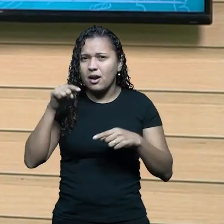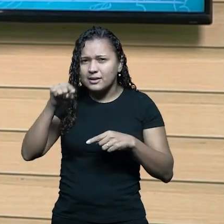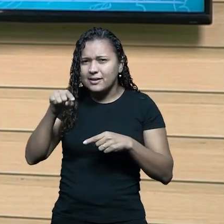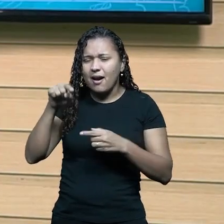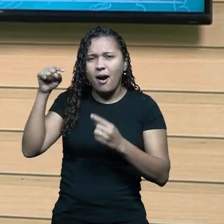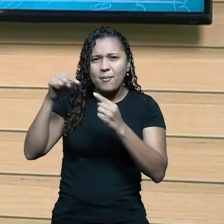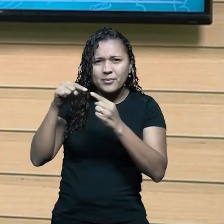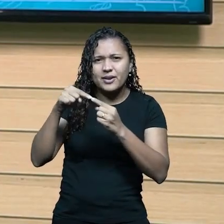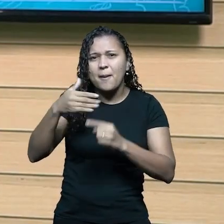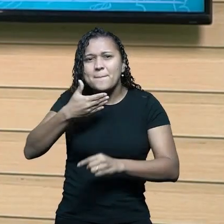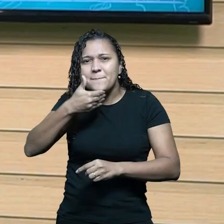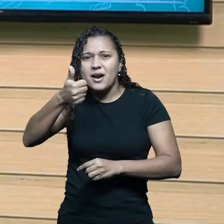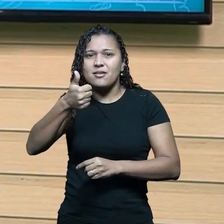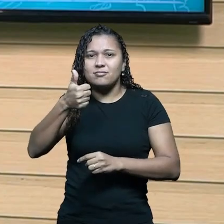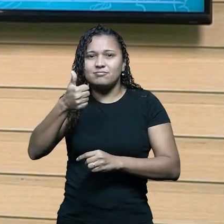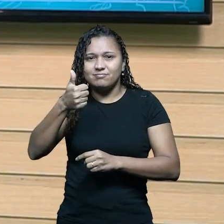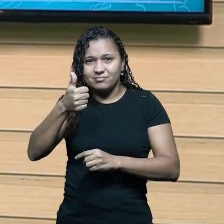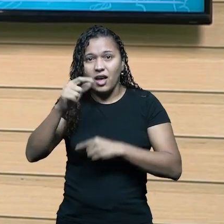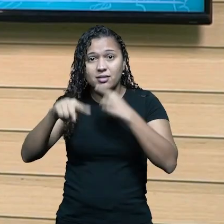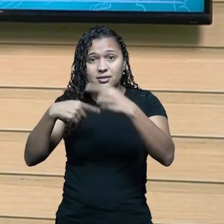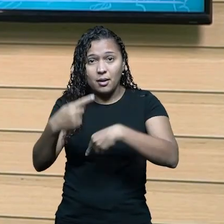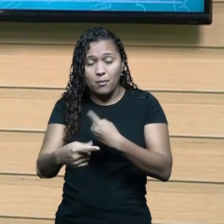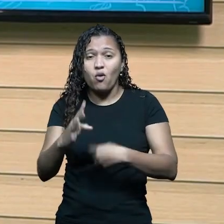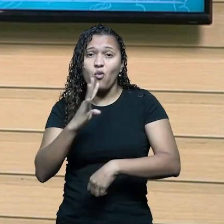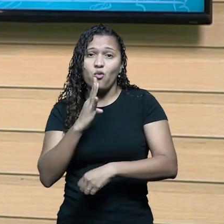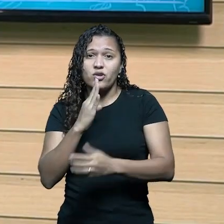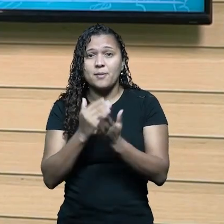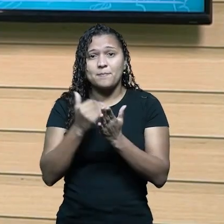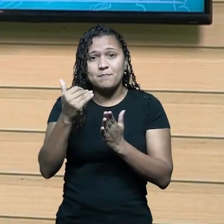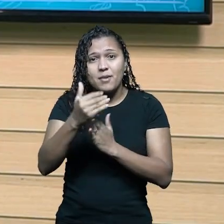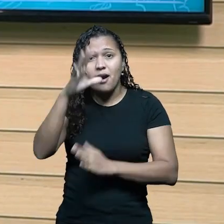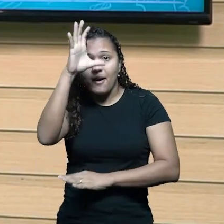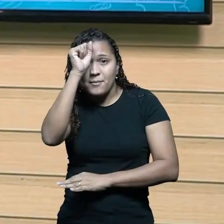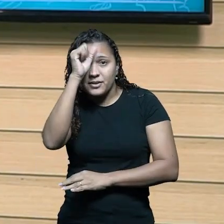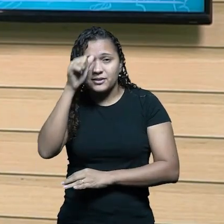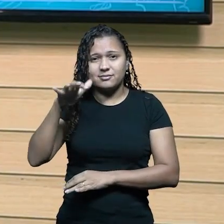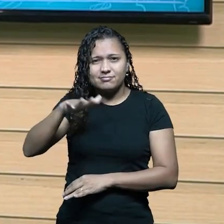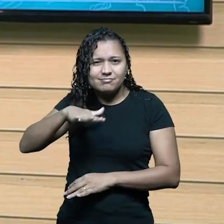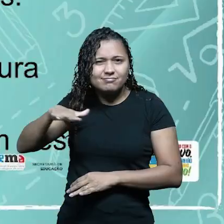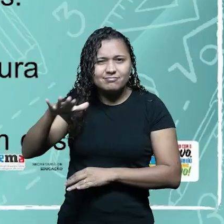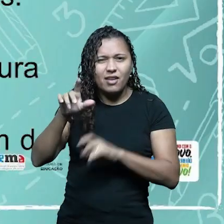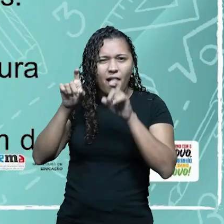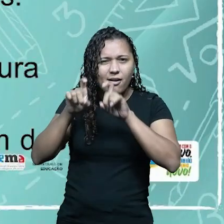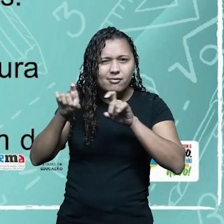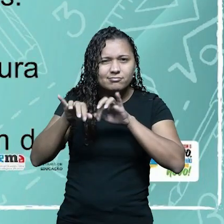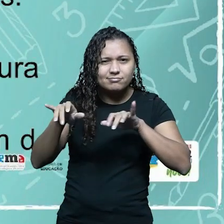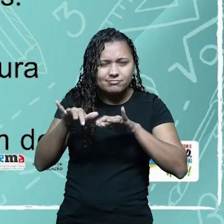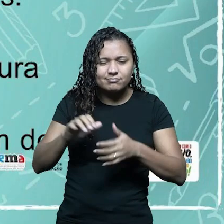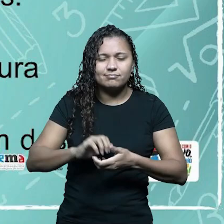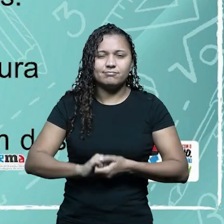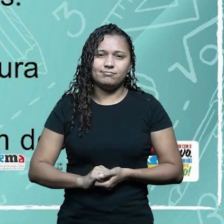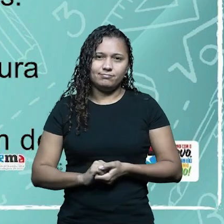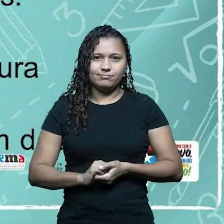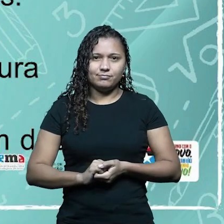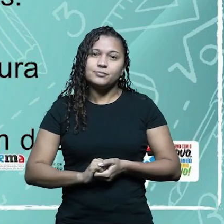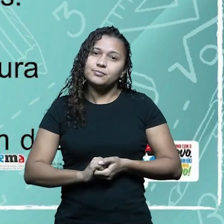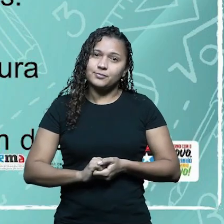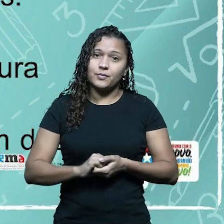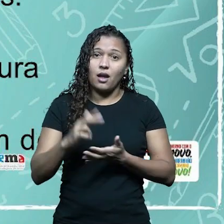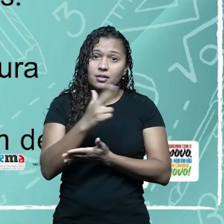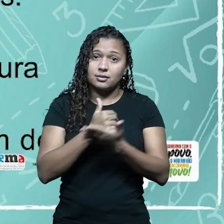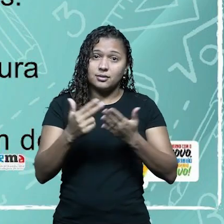que a gente também vai aprender isso e conhecer um pouco mais da área virtual do desenho técnico. Desenho de